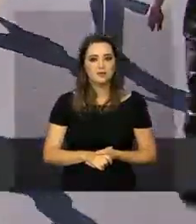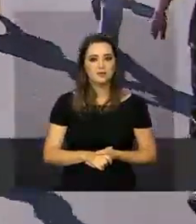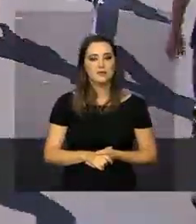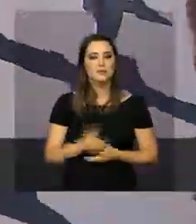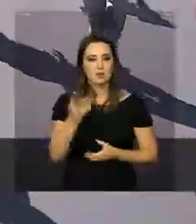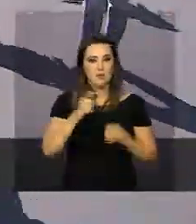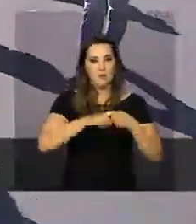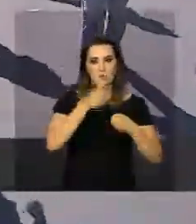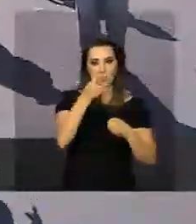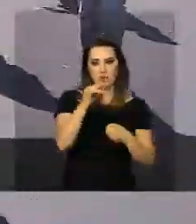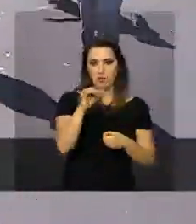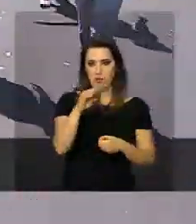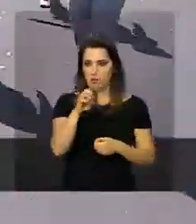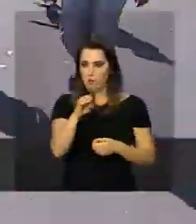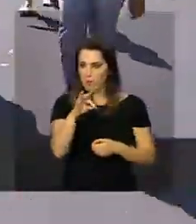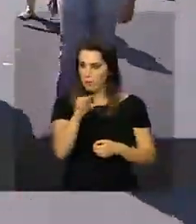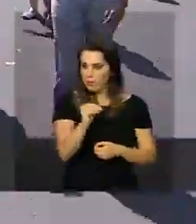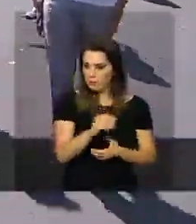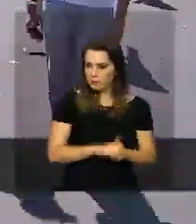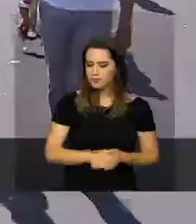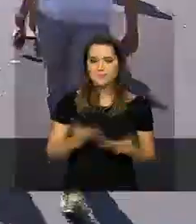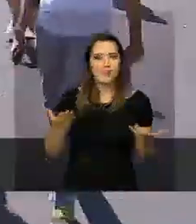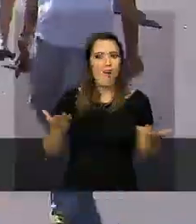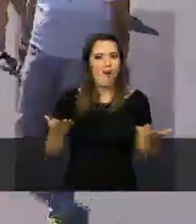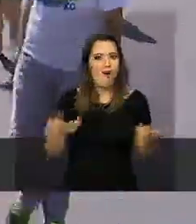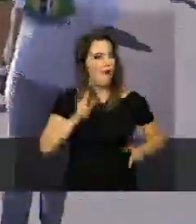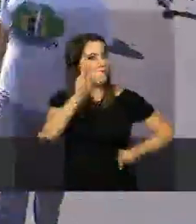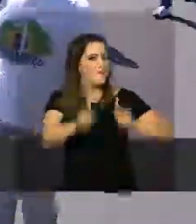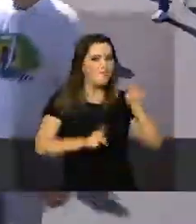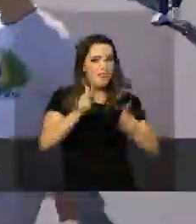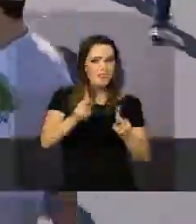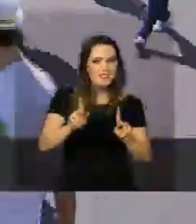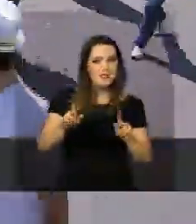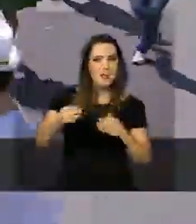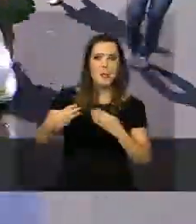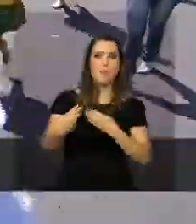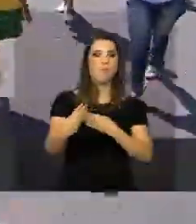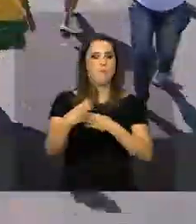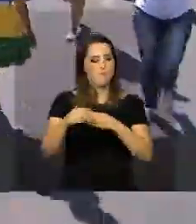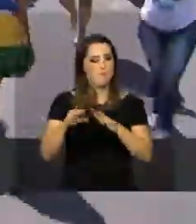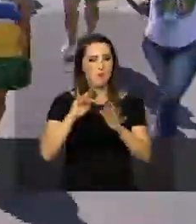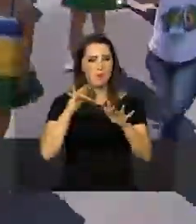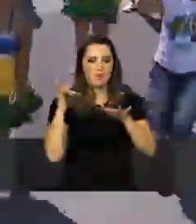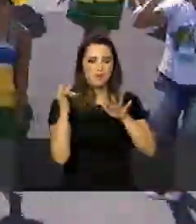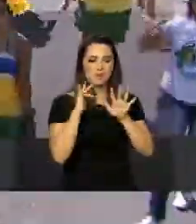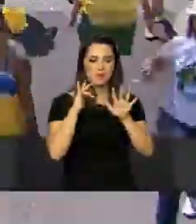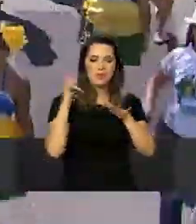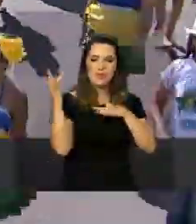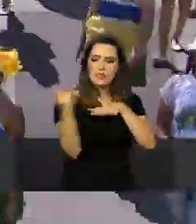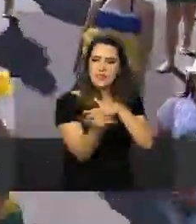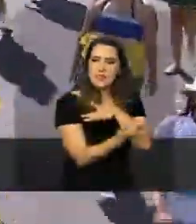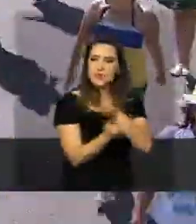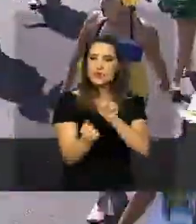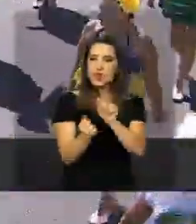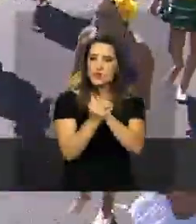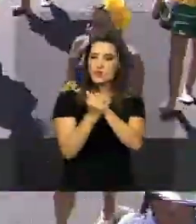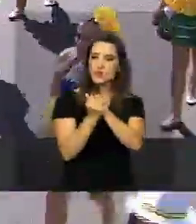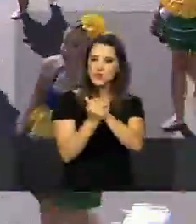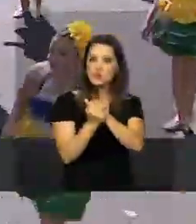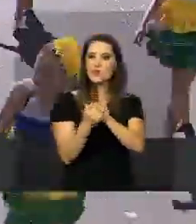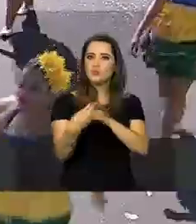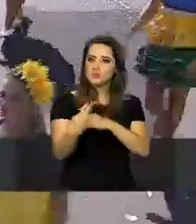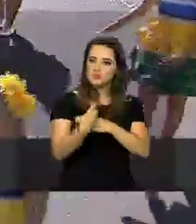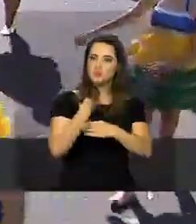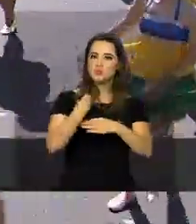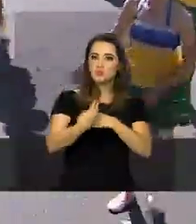você. Autora da primeira marcha. Isso aí, Thaís, o público participando ativamente aí pelas redes sociais. E segue aqui a parte cívica,